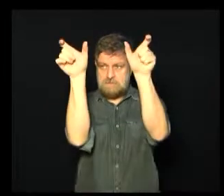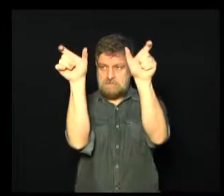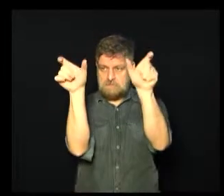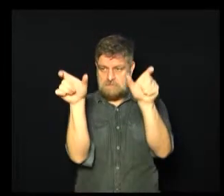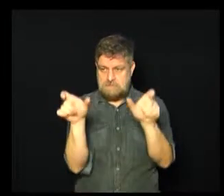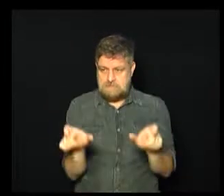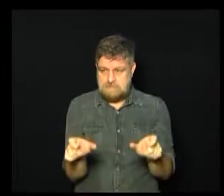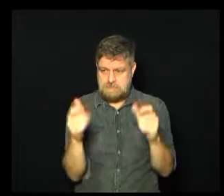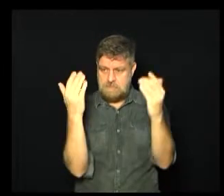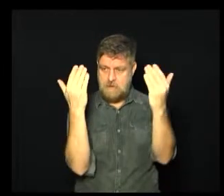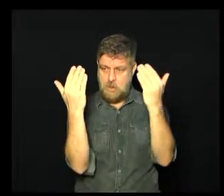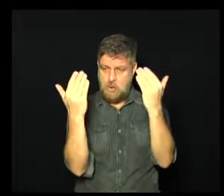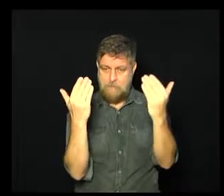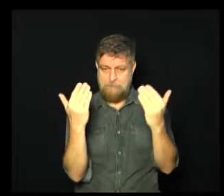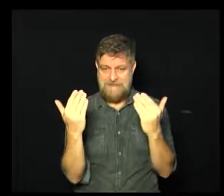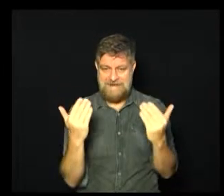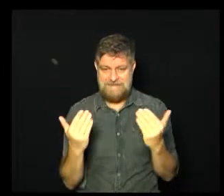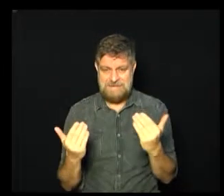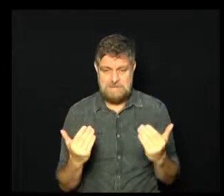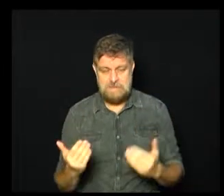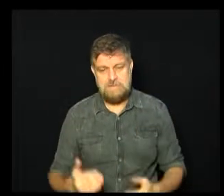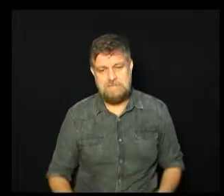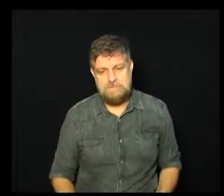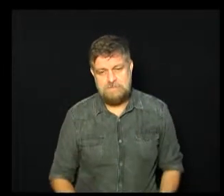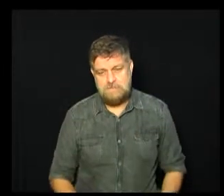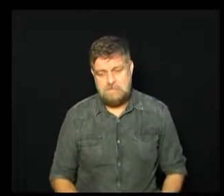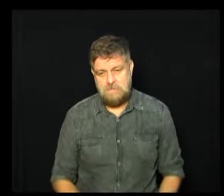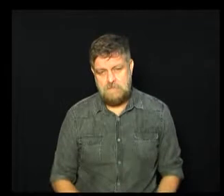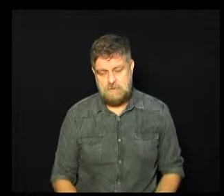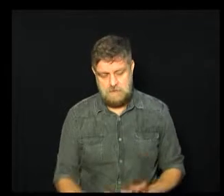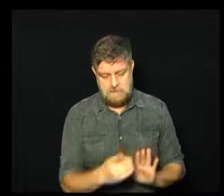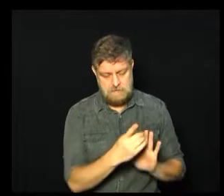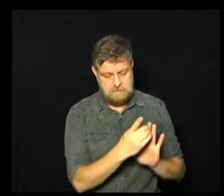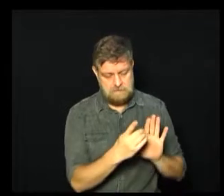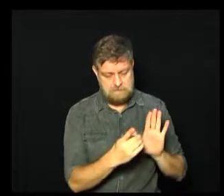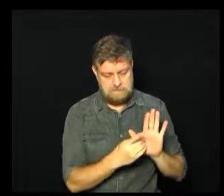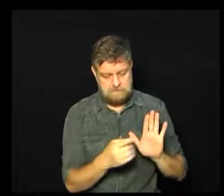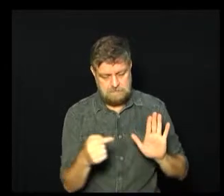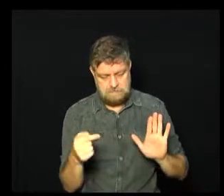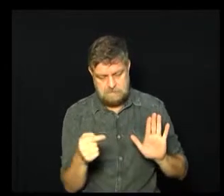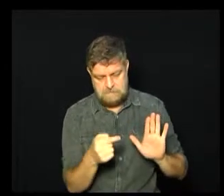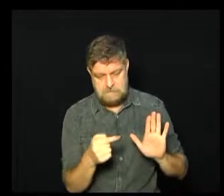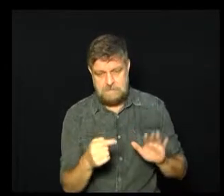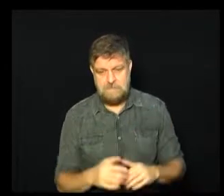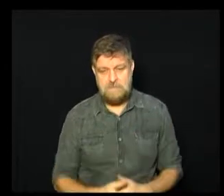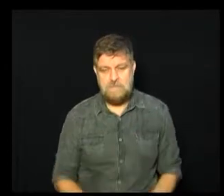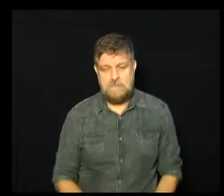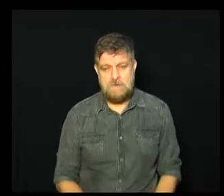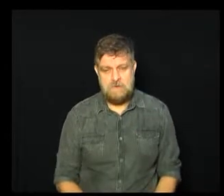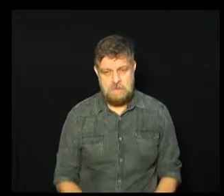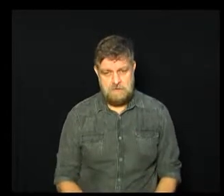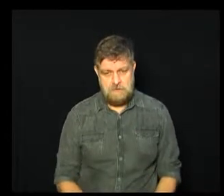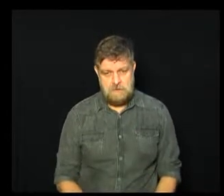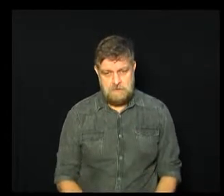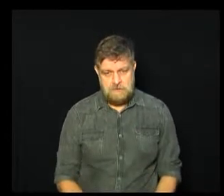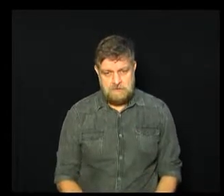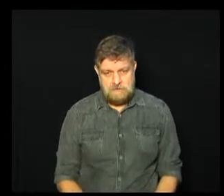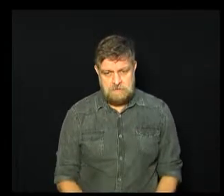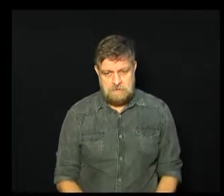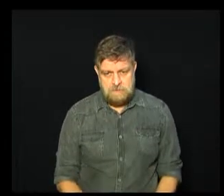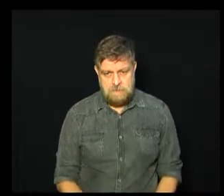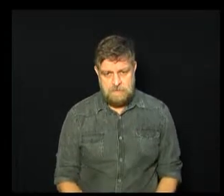tá? Nesse caso específico, o decreto aqui, ele tanto considera